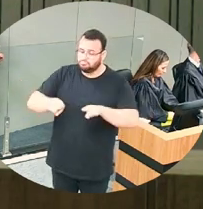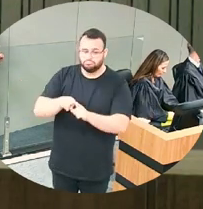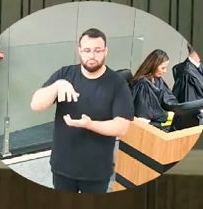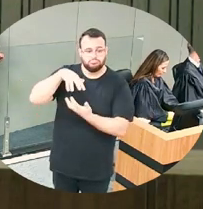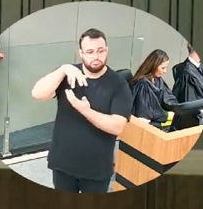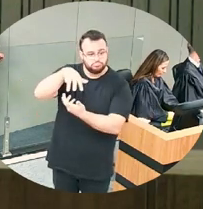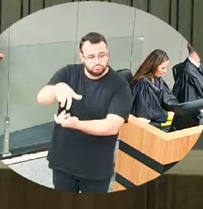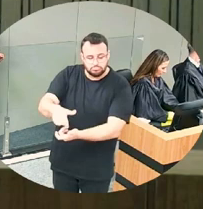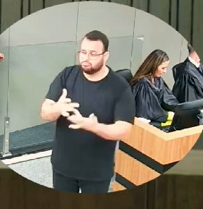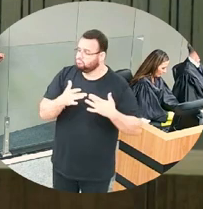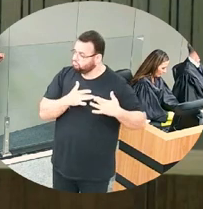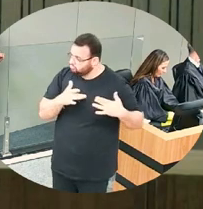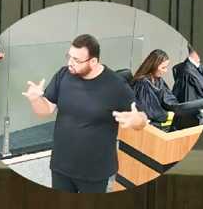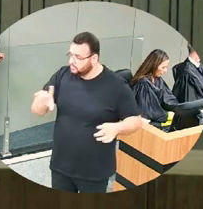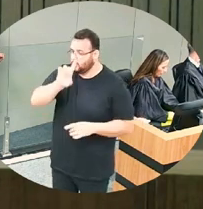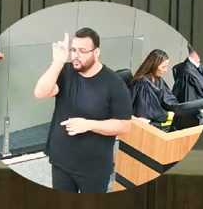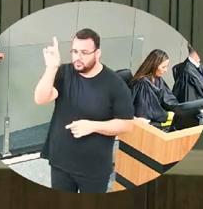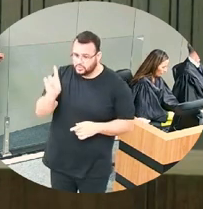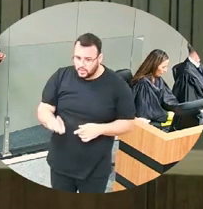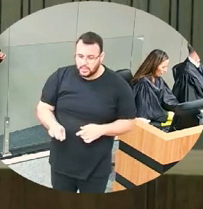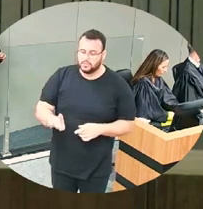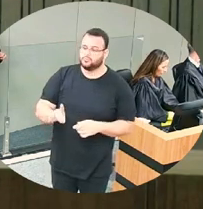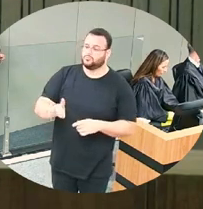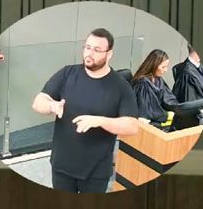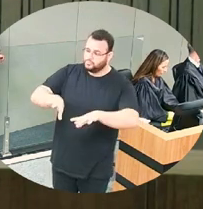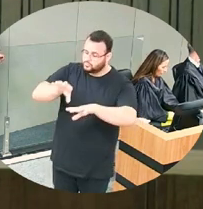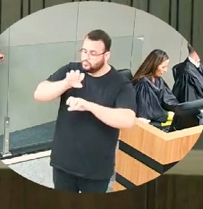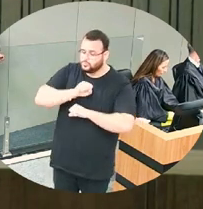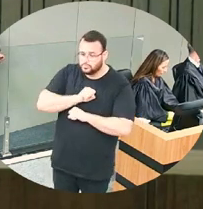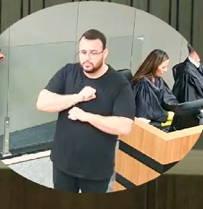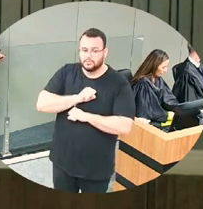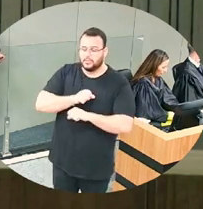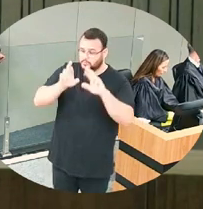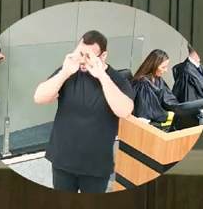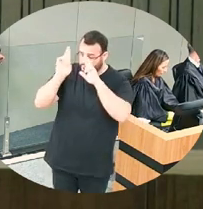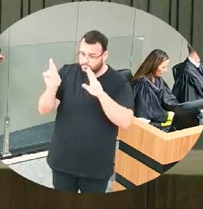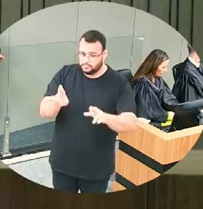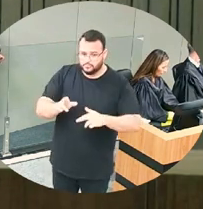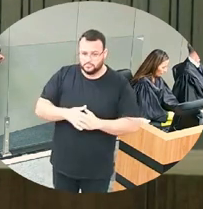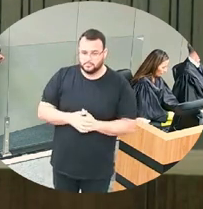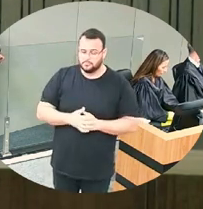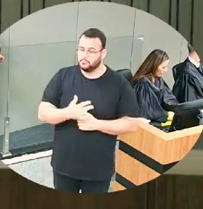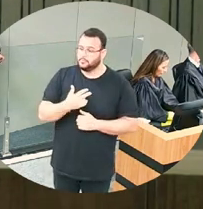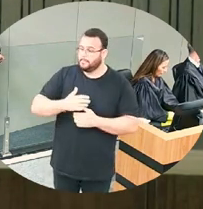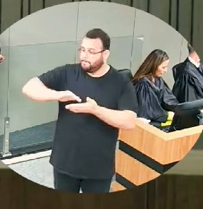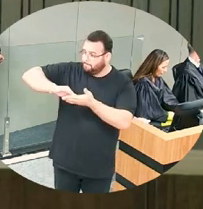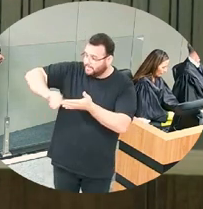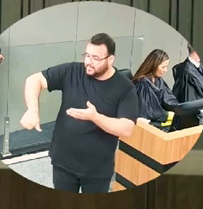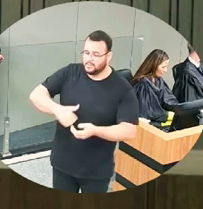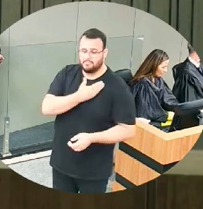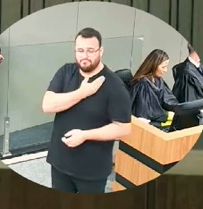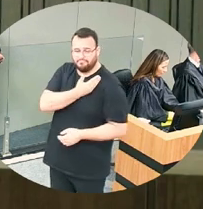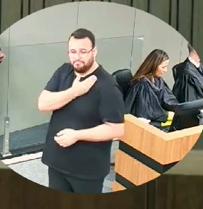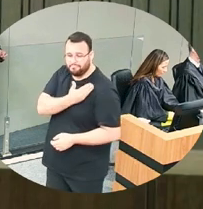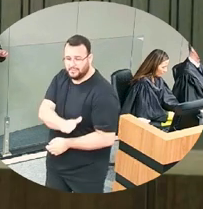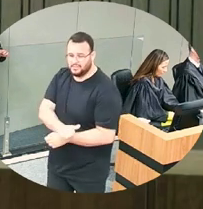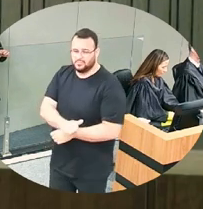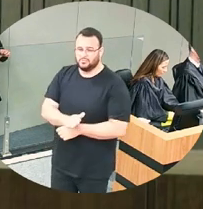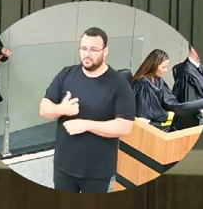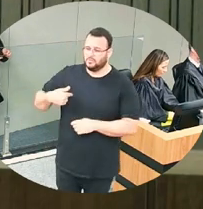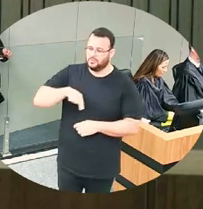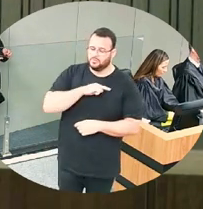Mundo consolidado ao direito adquirido à dignidade das partes envolvidas fugindo dos preconceitos que tanto nos